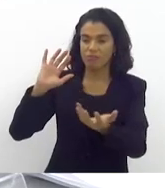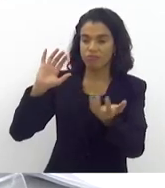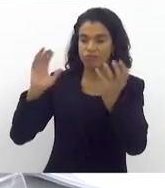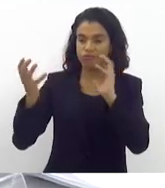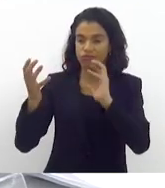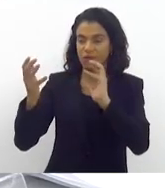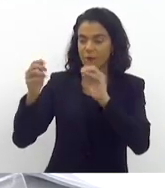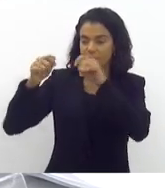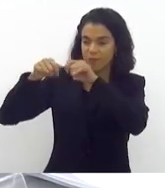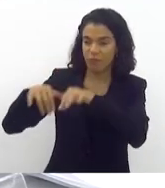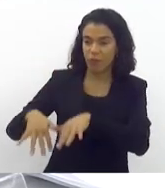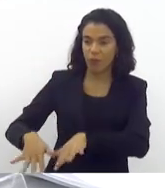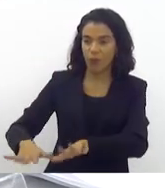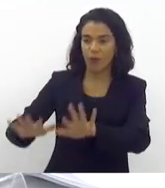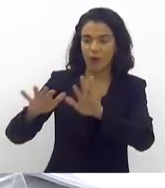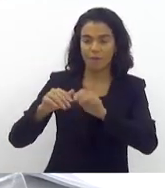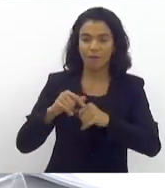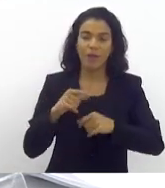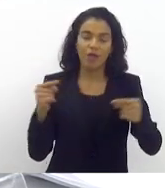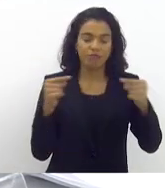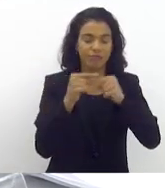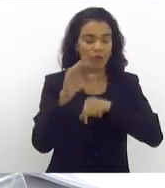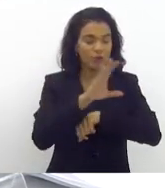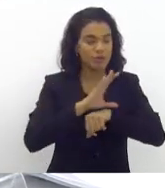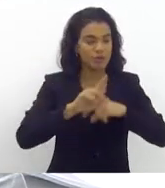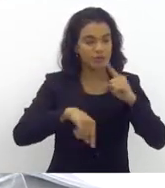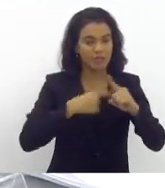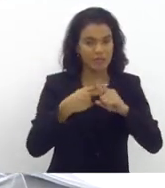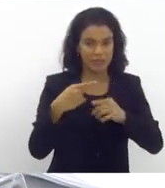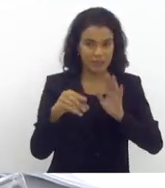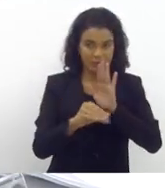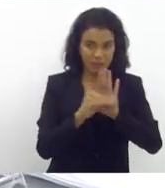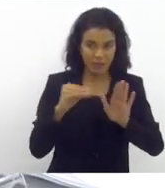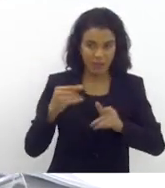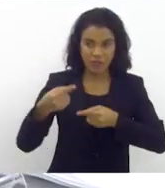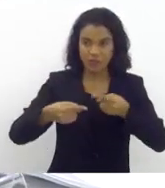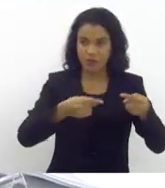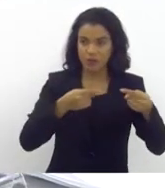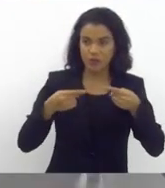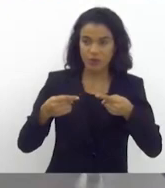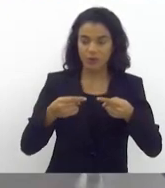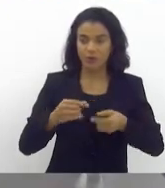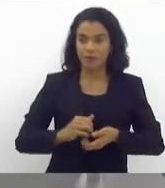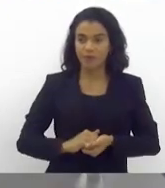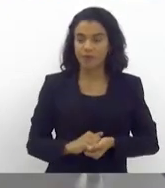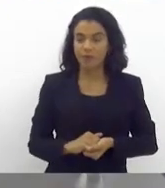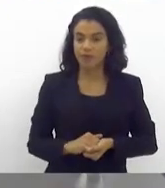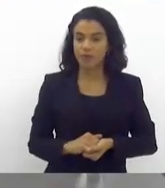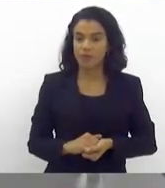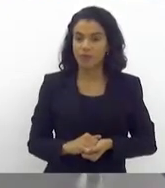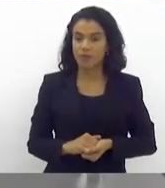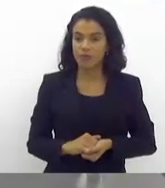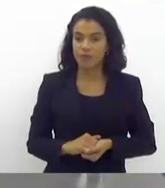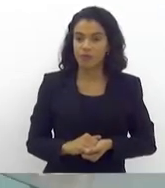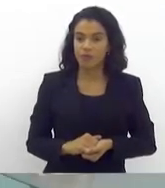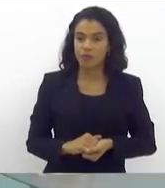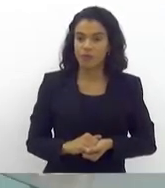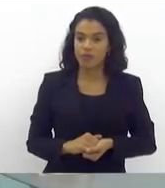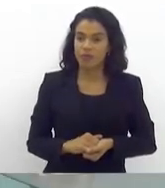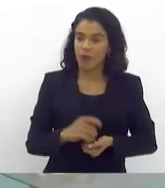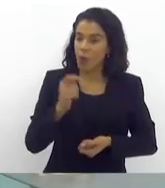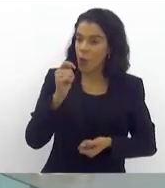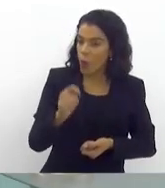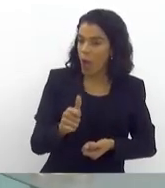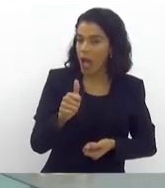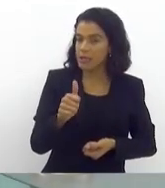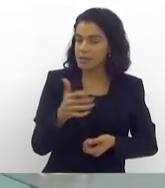O parecer do deputado De Laroli é pela constitucionalidade com emendas. Em discussão. Senhor presidente. Para discutir, deputado Luiz Paulo. Há quase